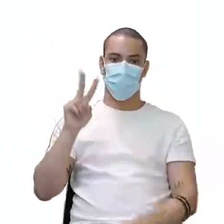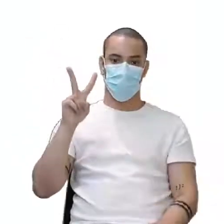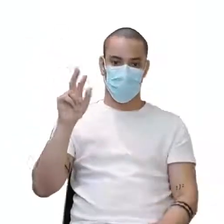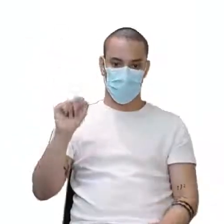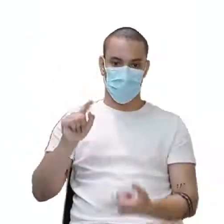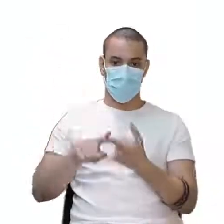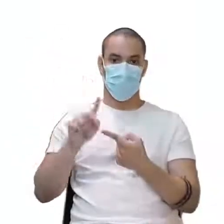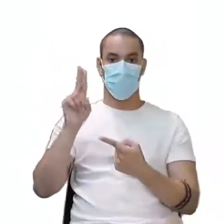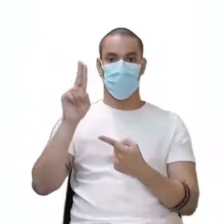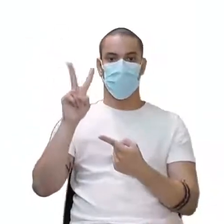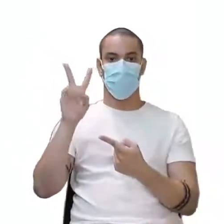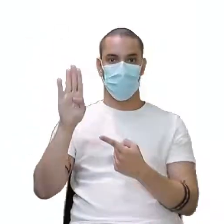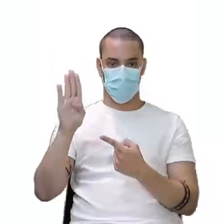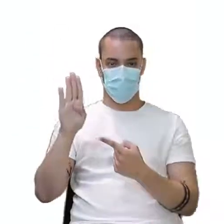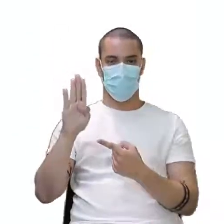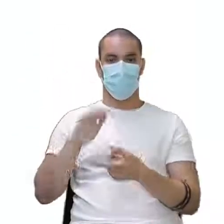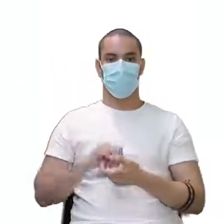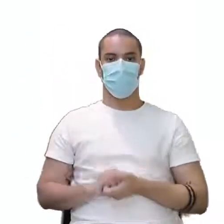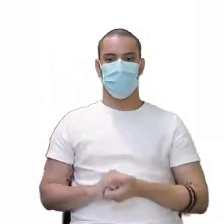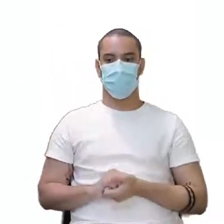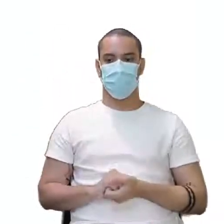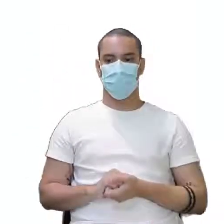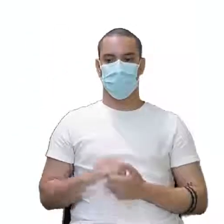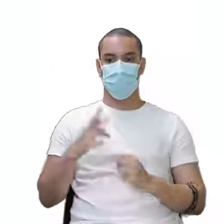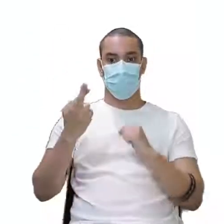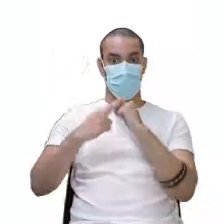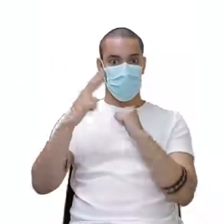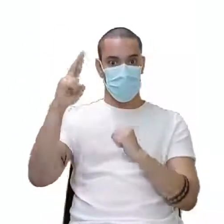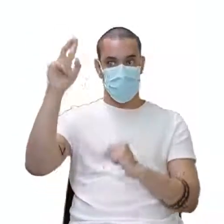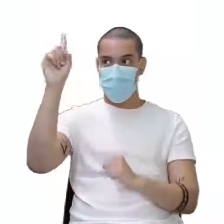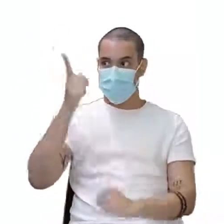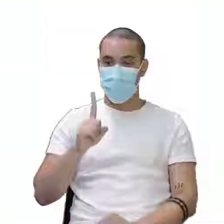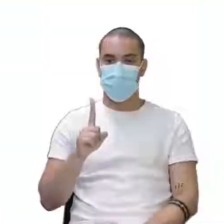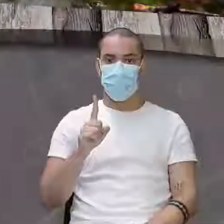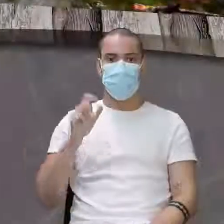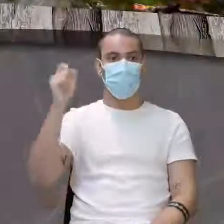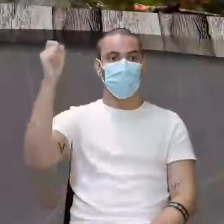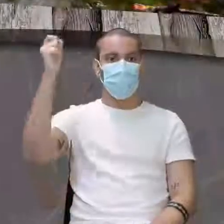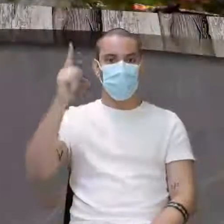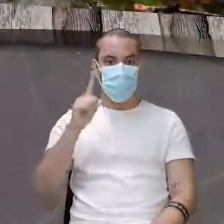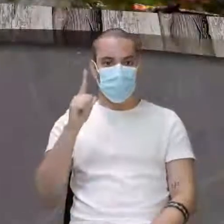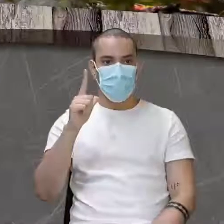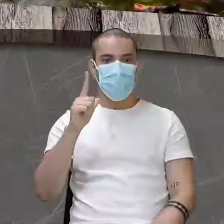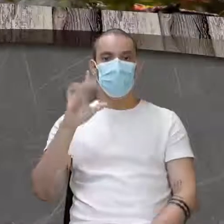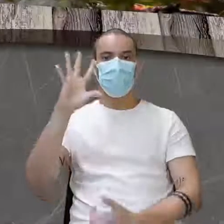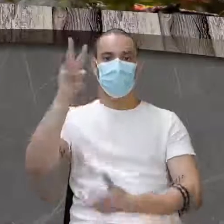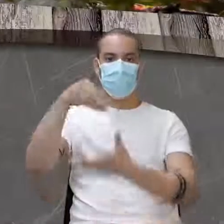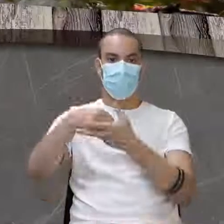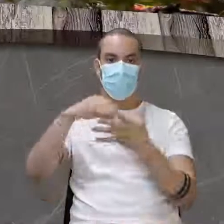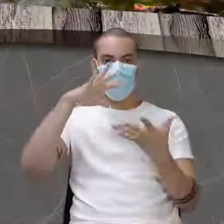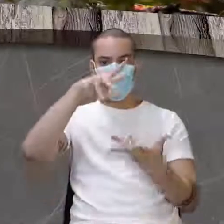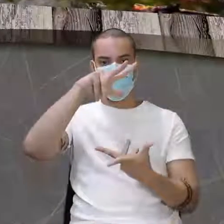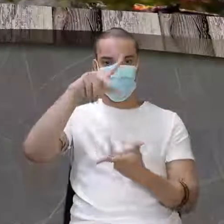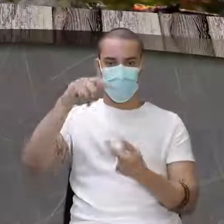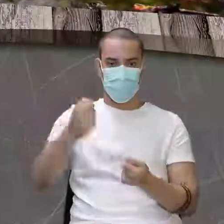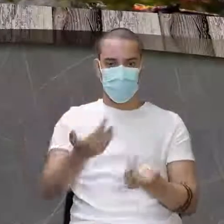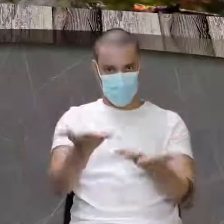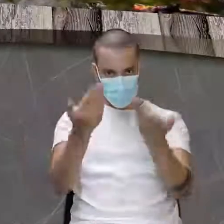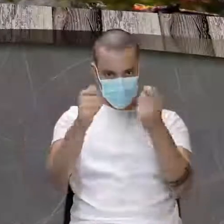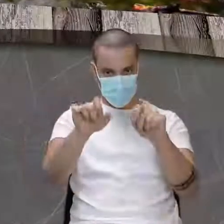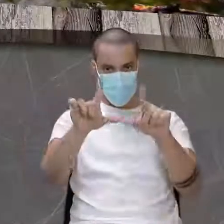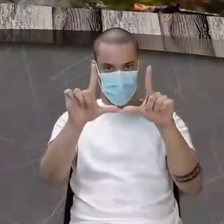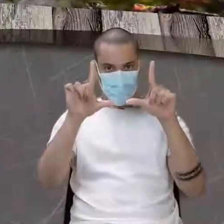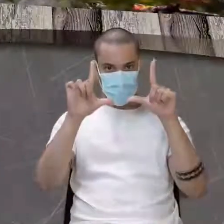UVA e UVB. O que acontece aqui? Olha lá, vem para mim. Você tem na atmosfera, pode chegar.